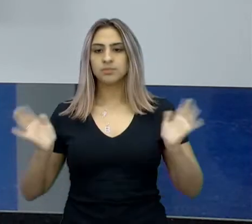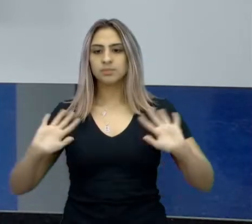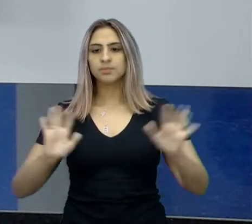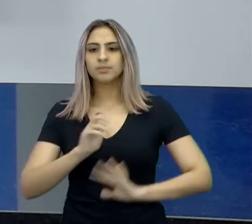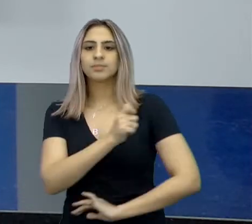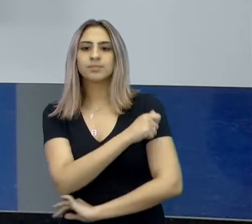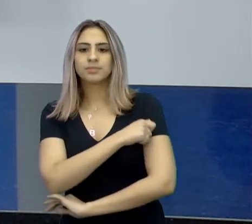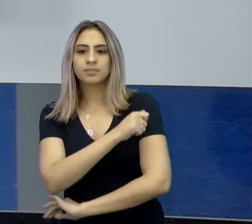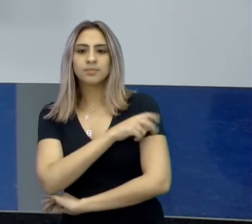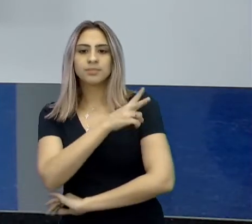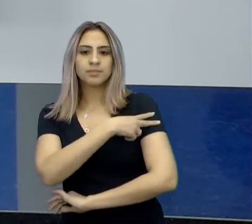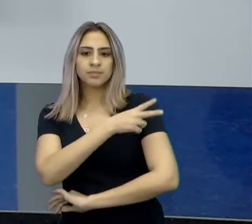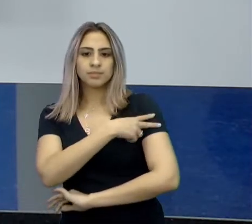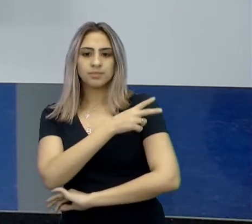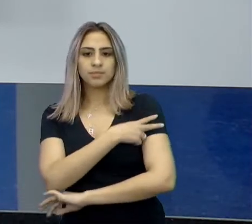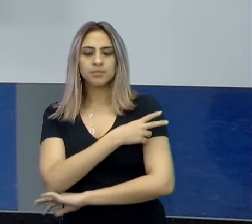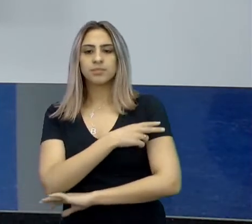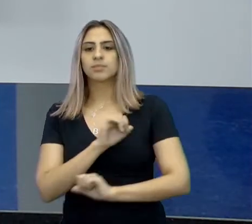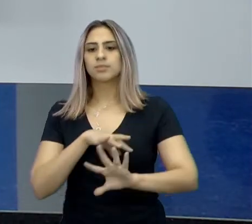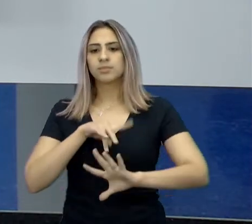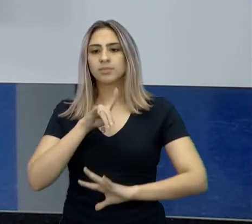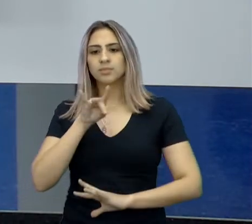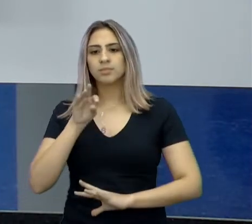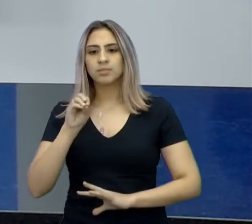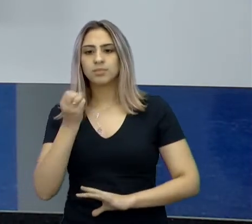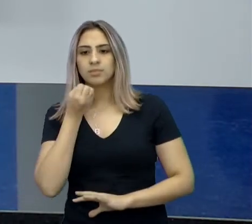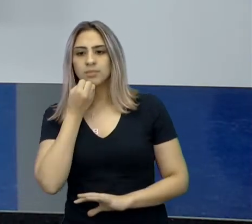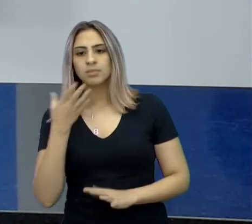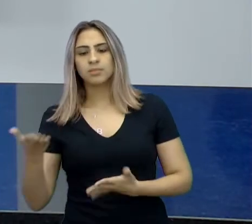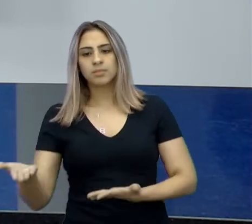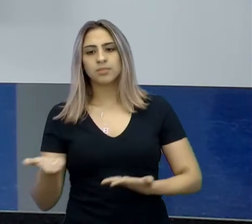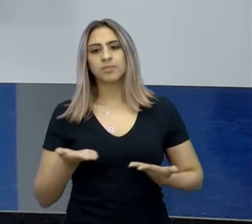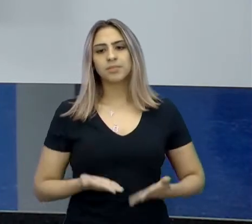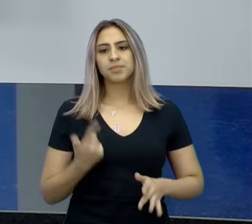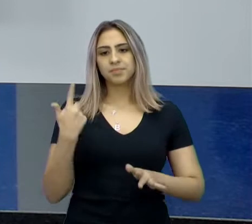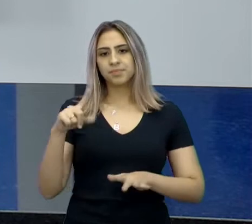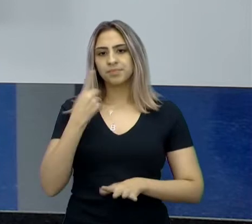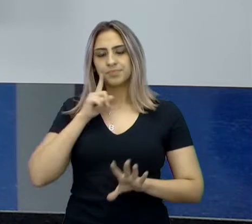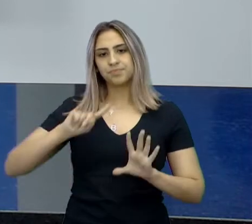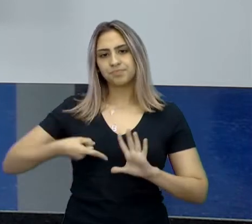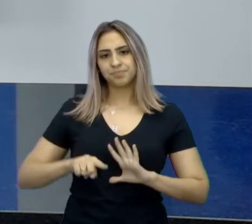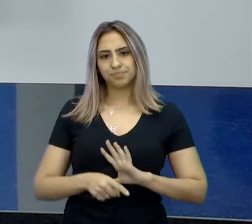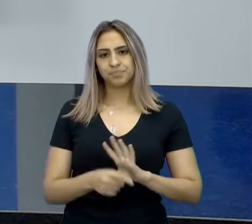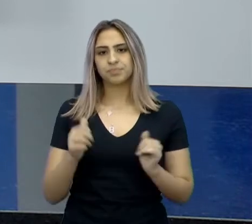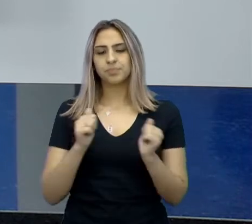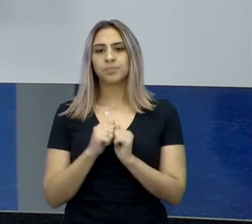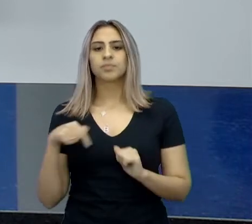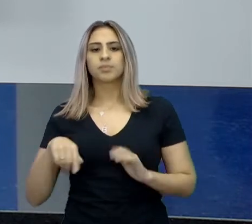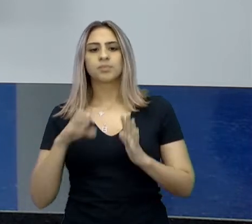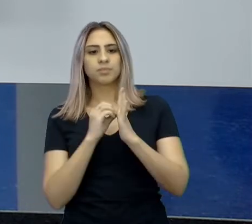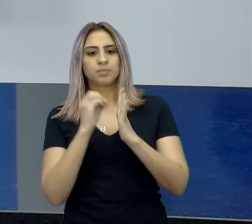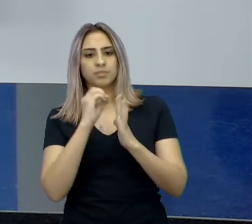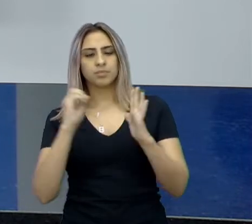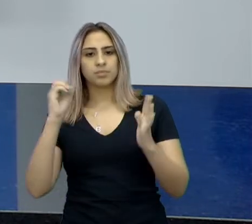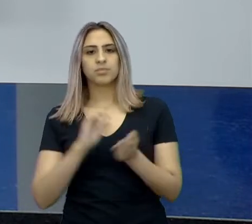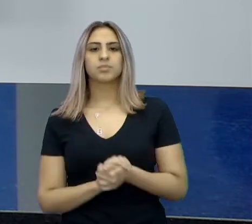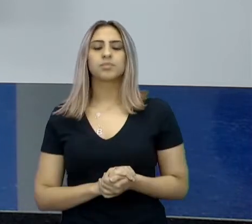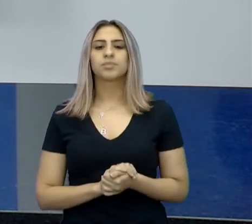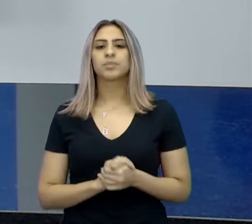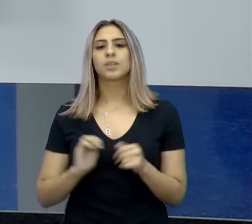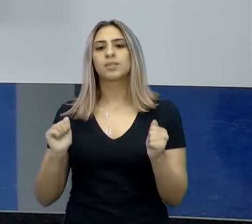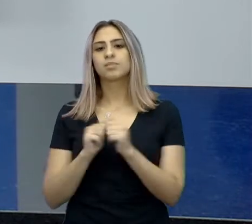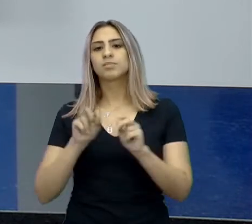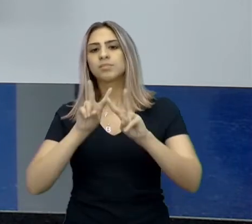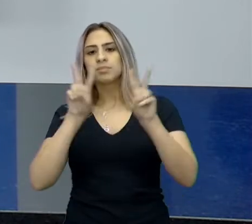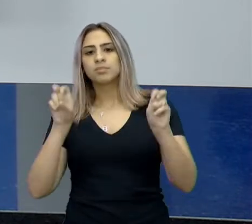Olá, estudantes do segundo ano do ensino médio. Bem-vindos a mais um aprofundamento aqui no Centro de Mídias, cujo